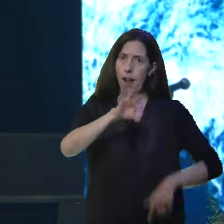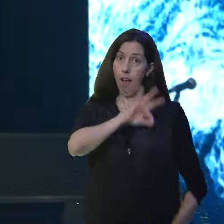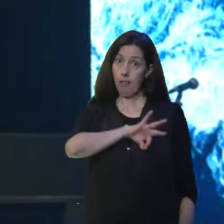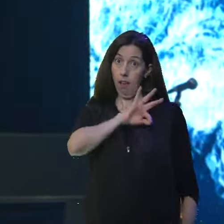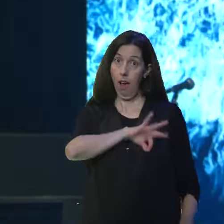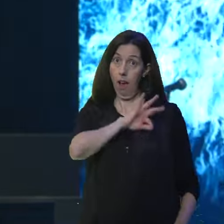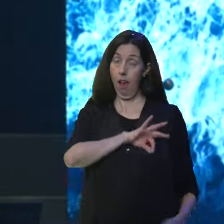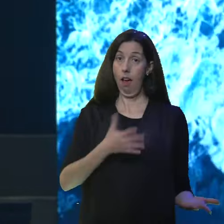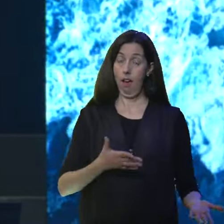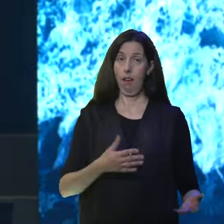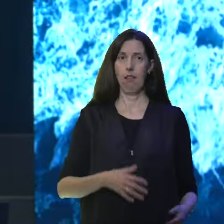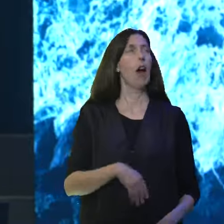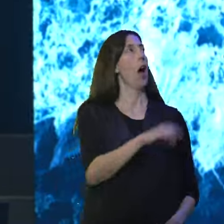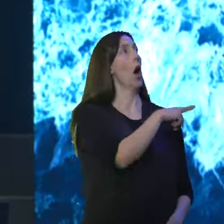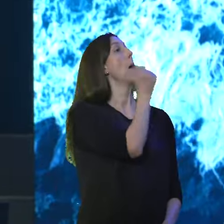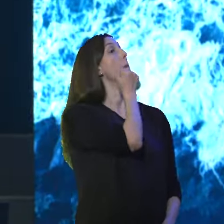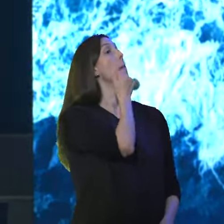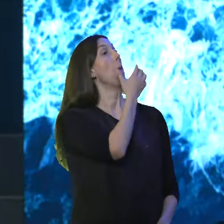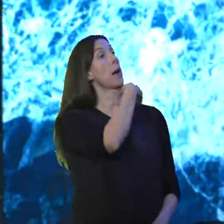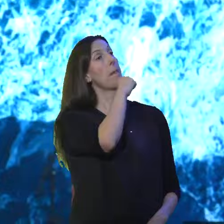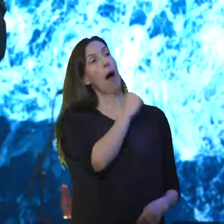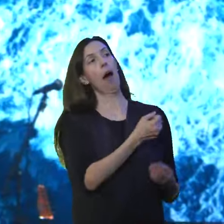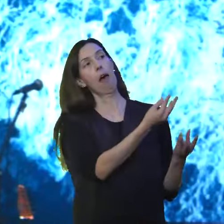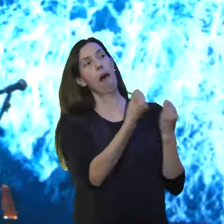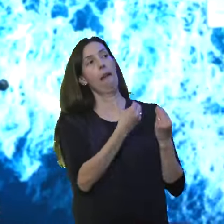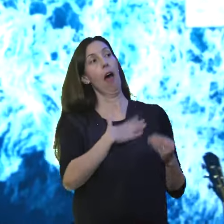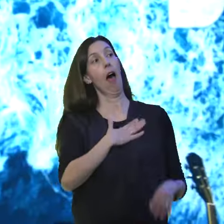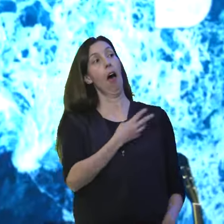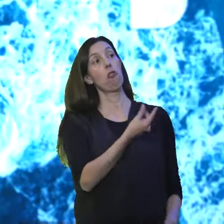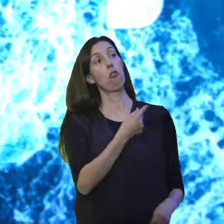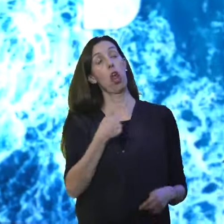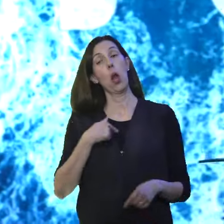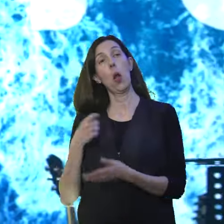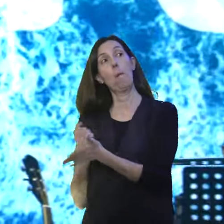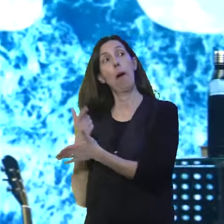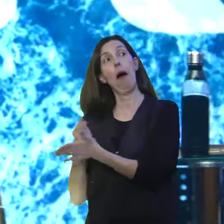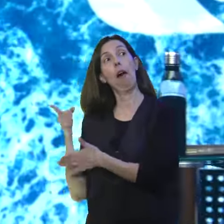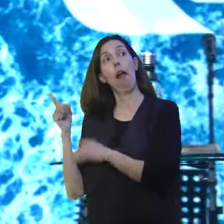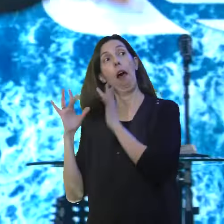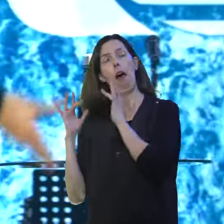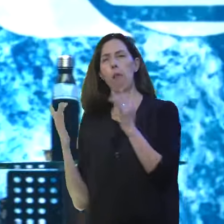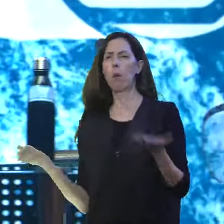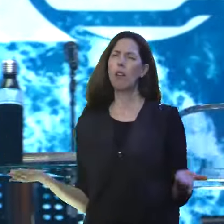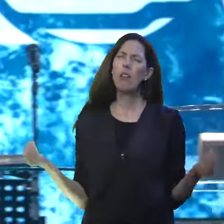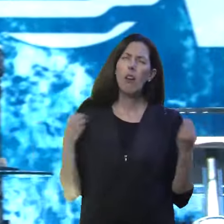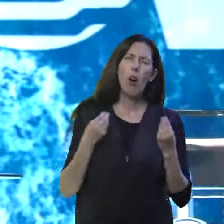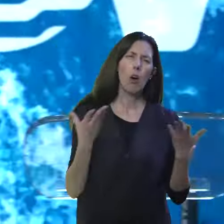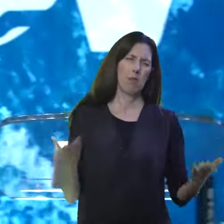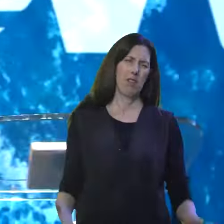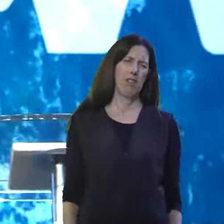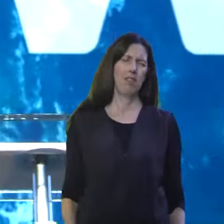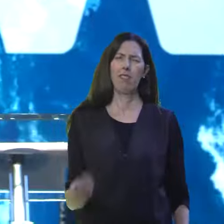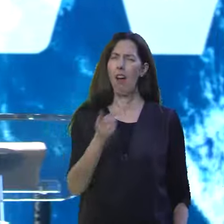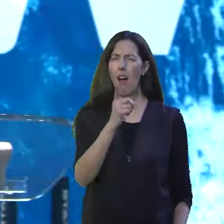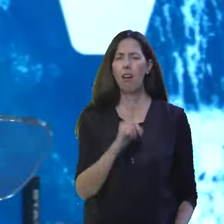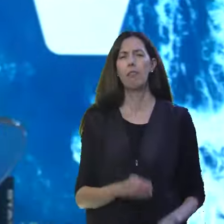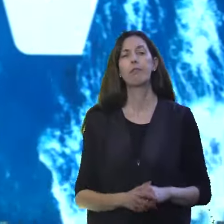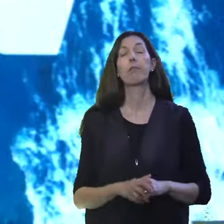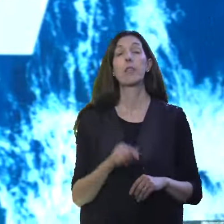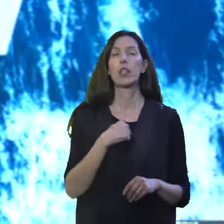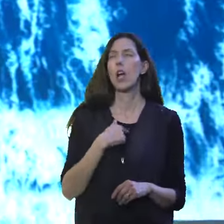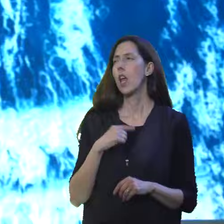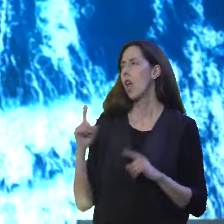ela. Né? Virar homem, rapaz. Enfim, ao invés de fazer tudo isso, eu falei, não, eu vou atrás